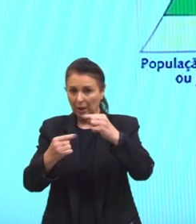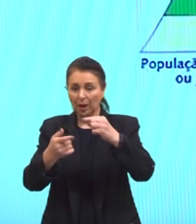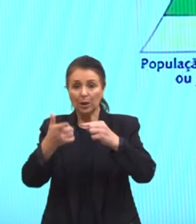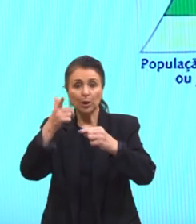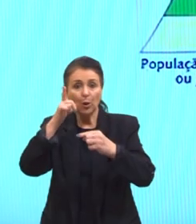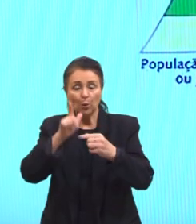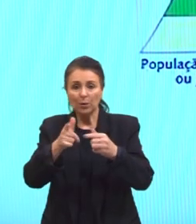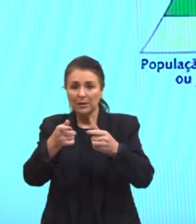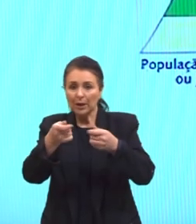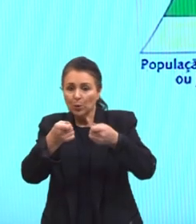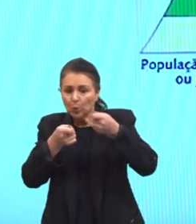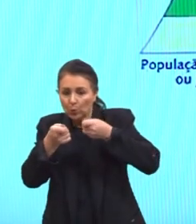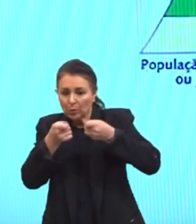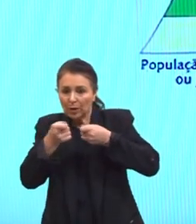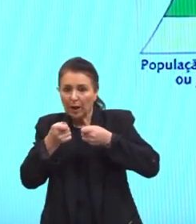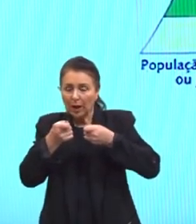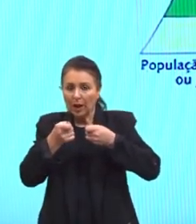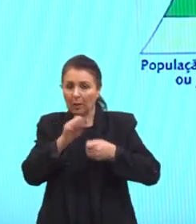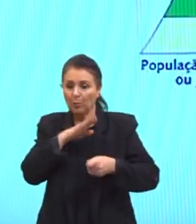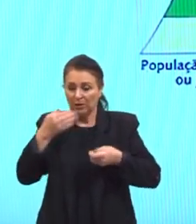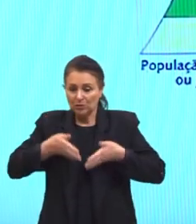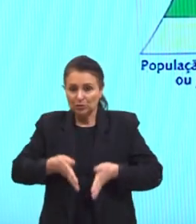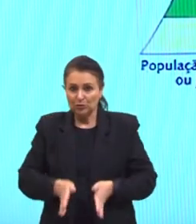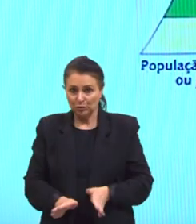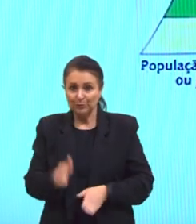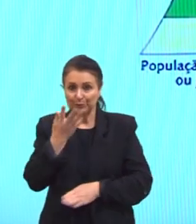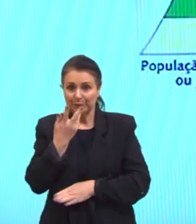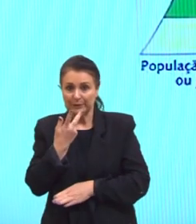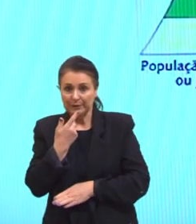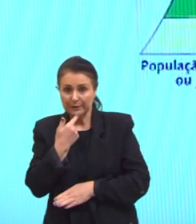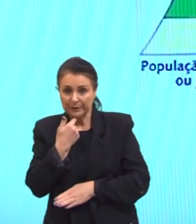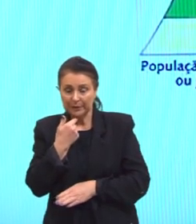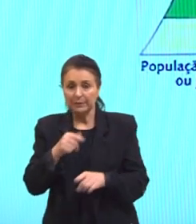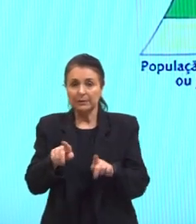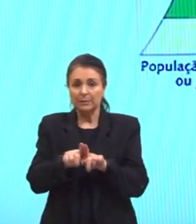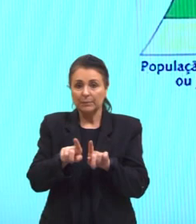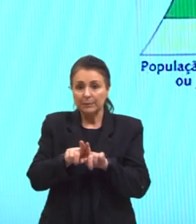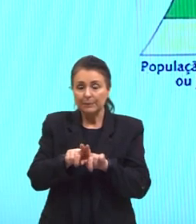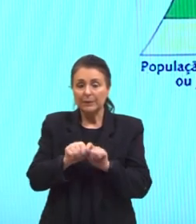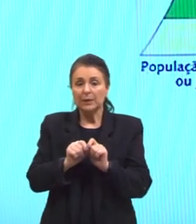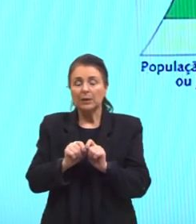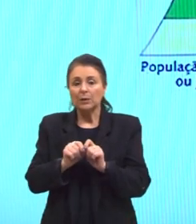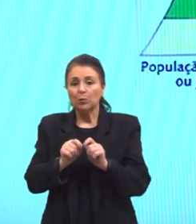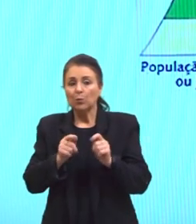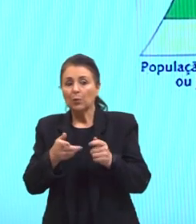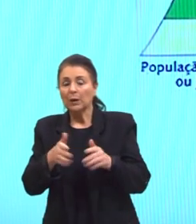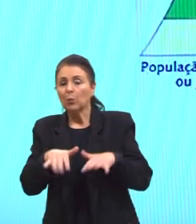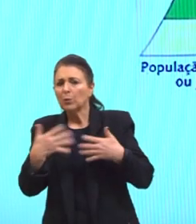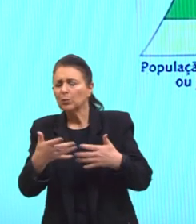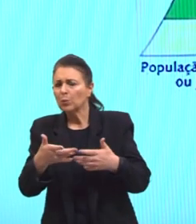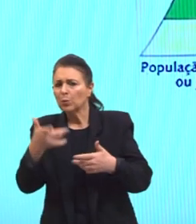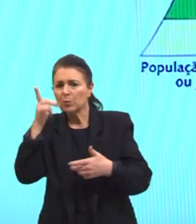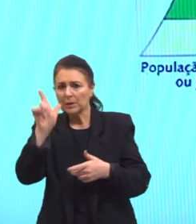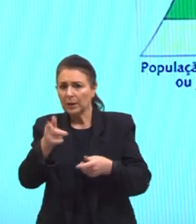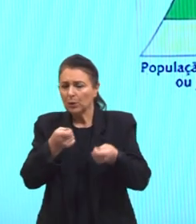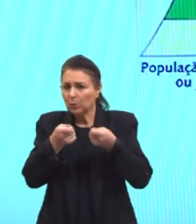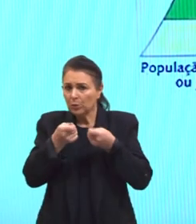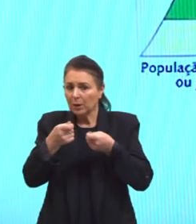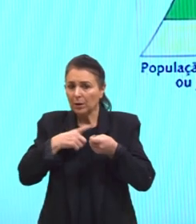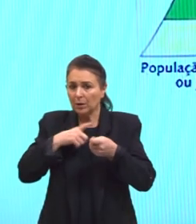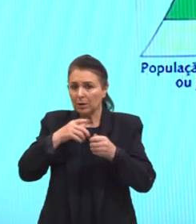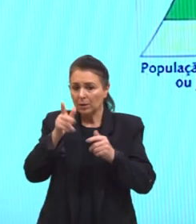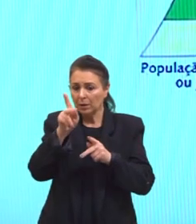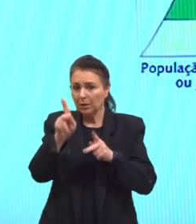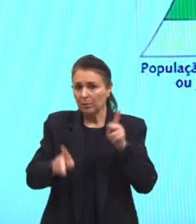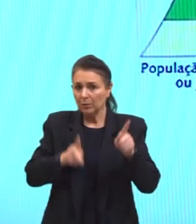mortalidade infantil Quando tu consegue controlar né a mortalidade infantil então daí tu vai ter a população adulta